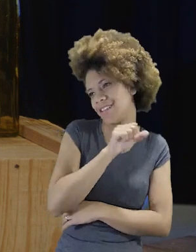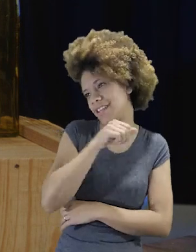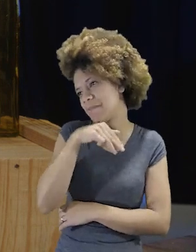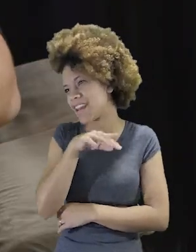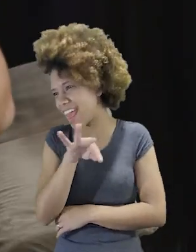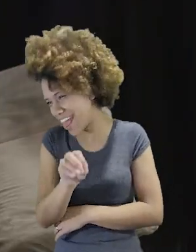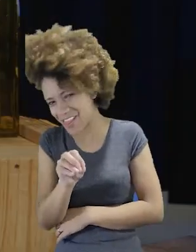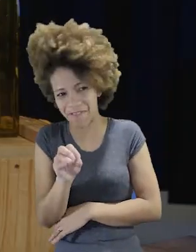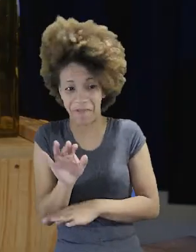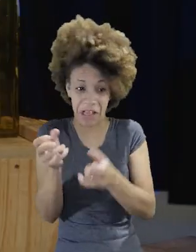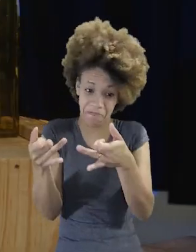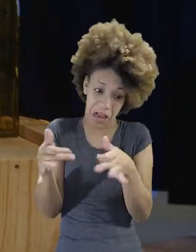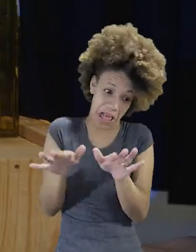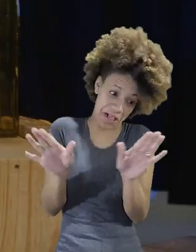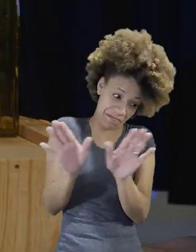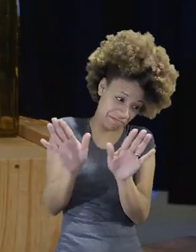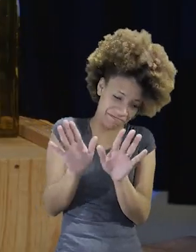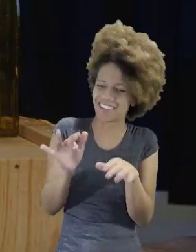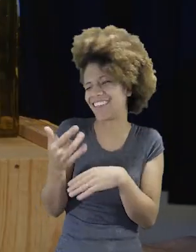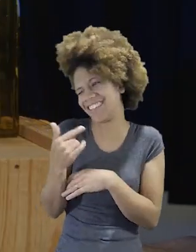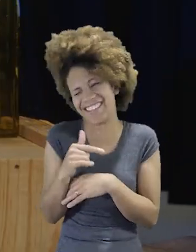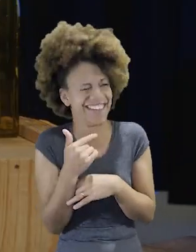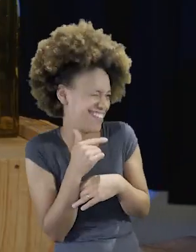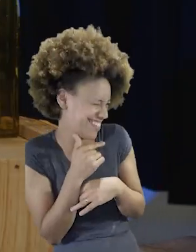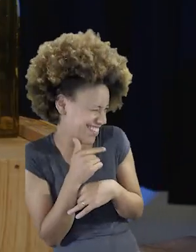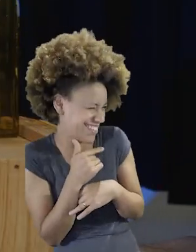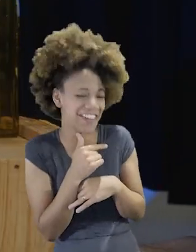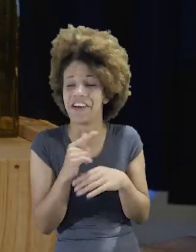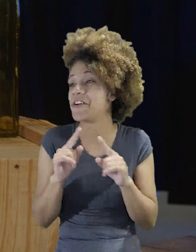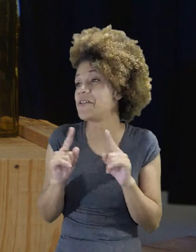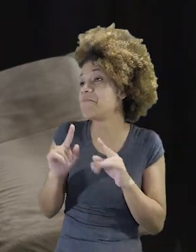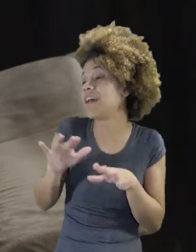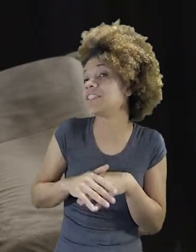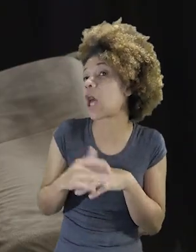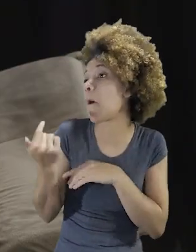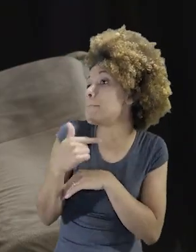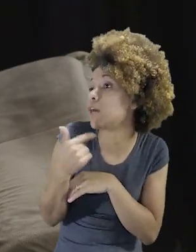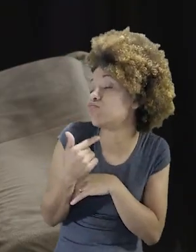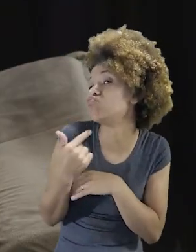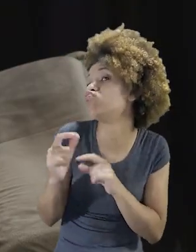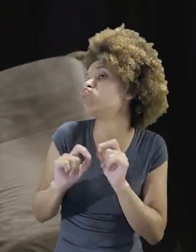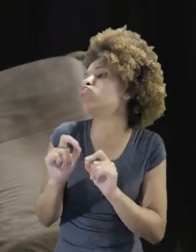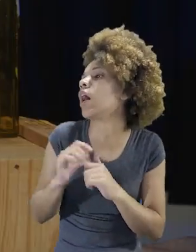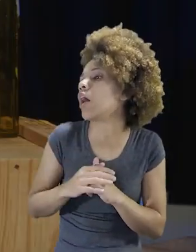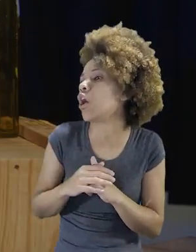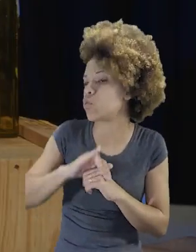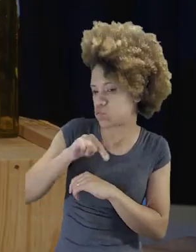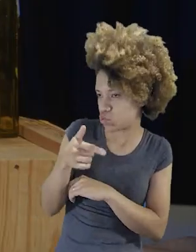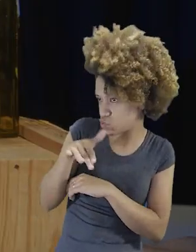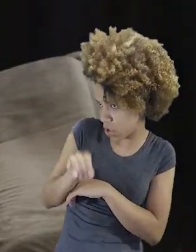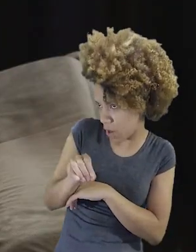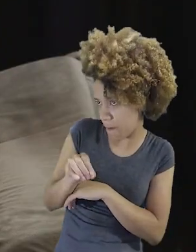engraçado inclusive não sabe o grande comediante o João Pimenta que tá